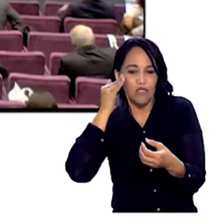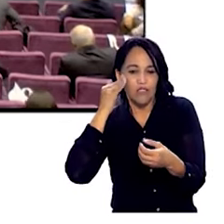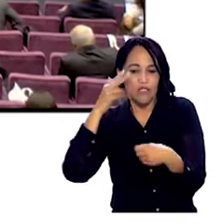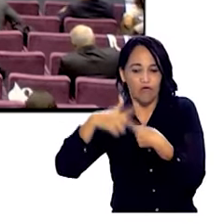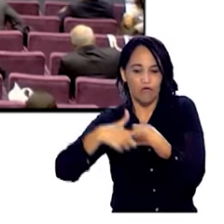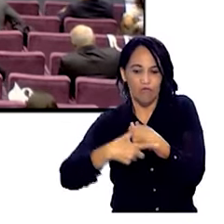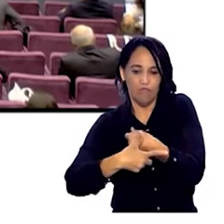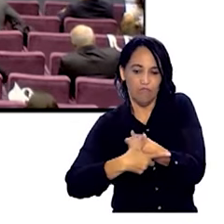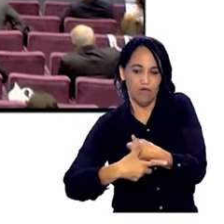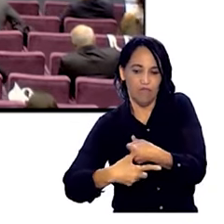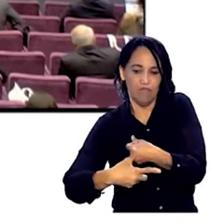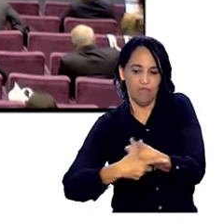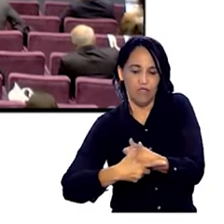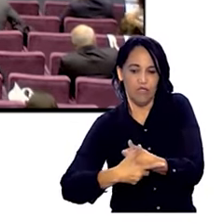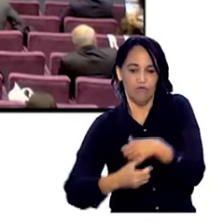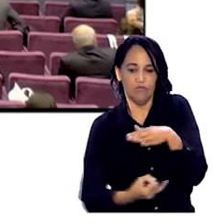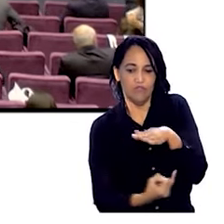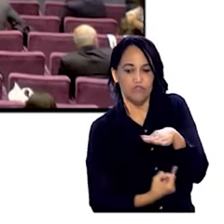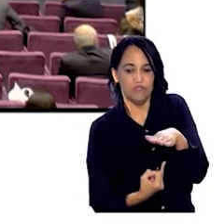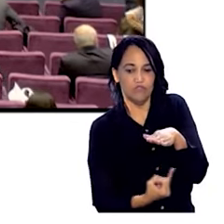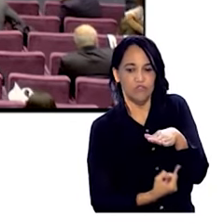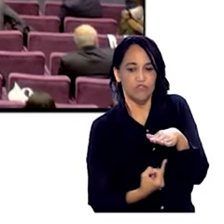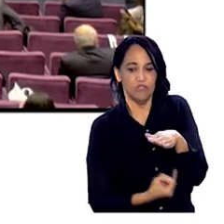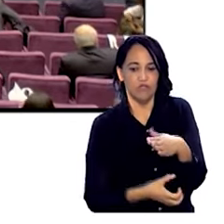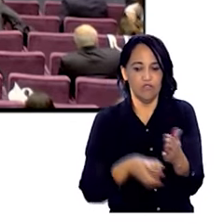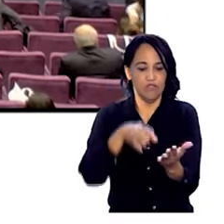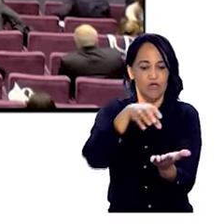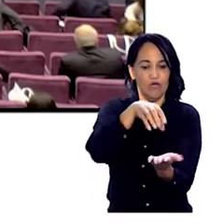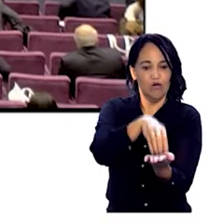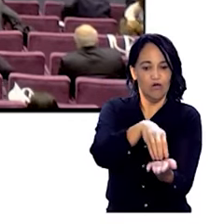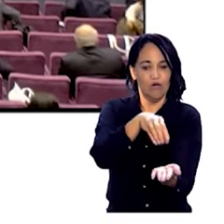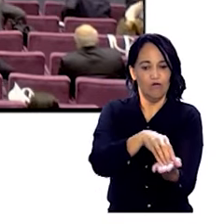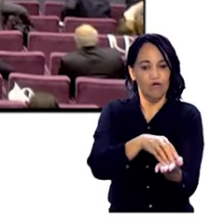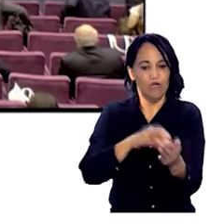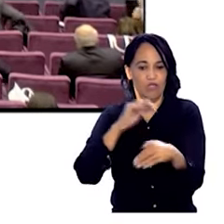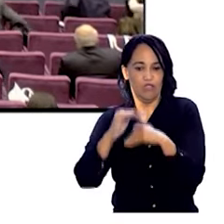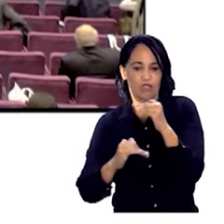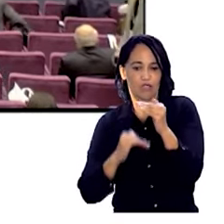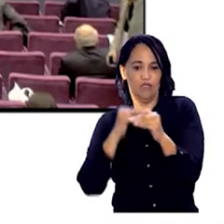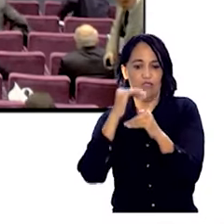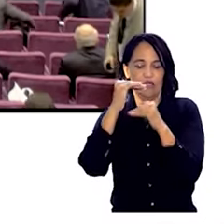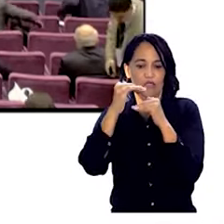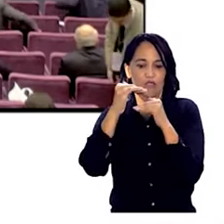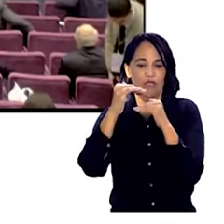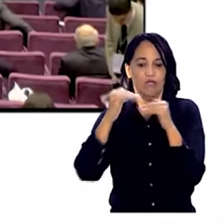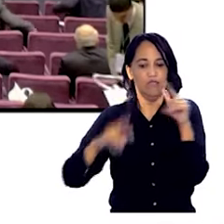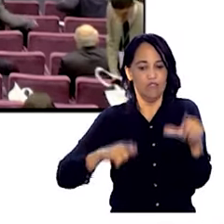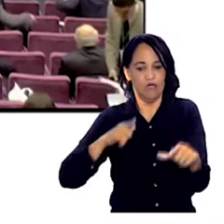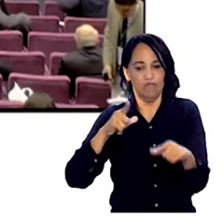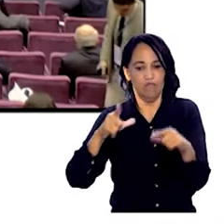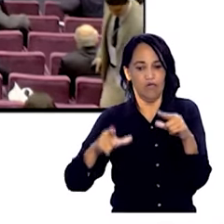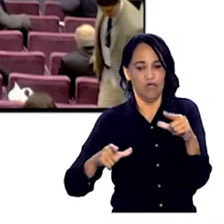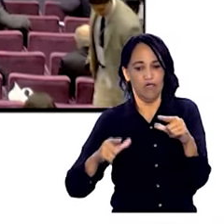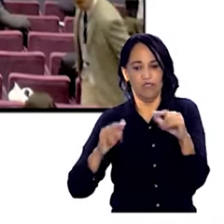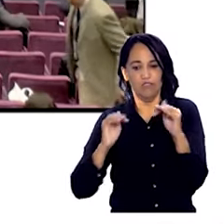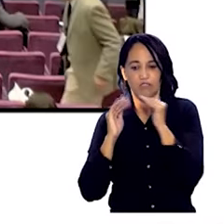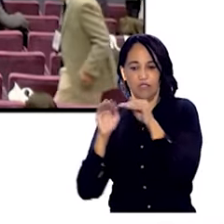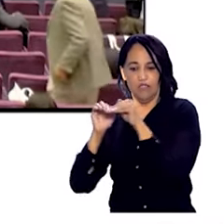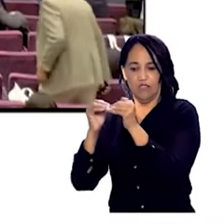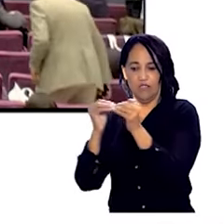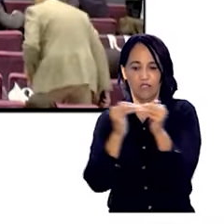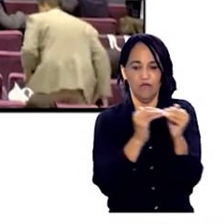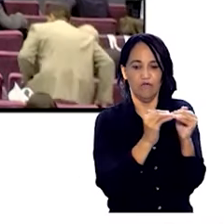de vértice que desempenham funções equivalentes em seus países em